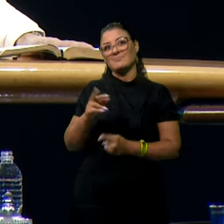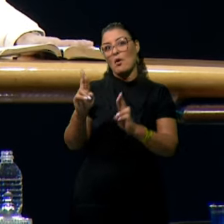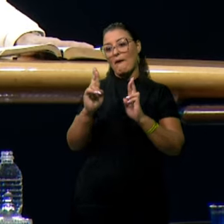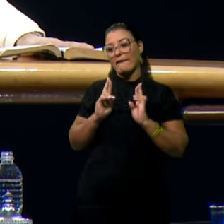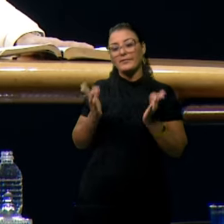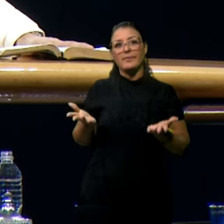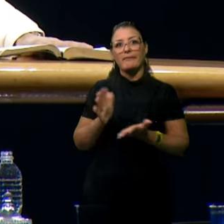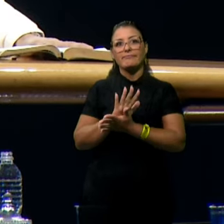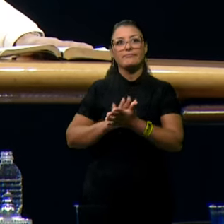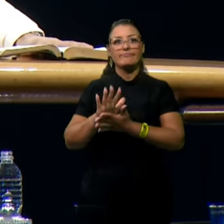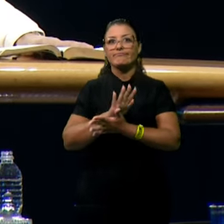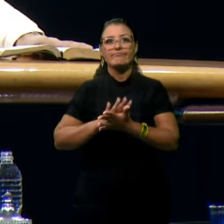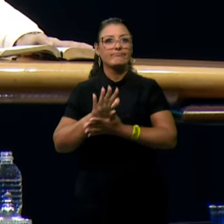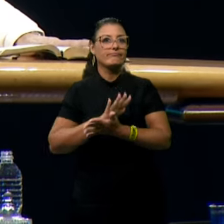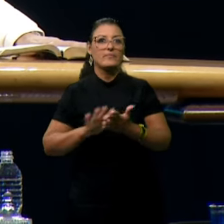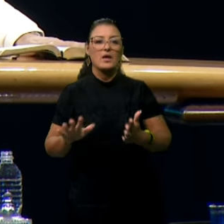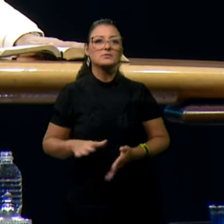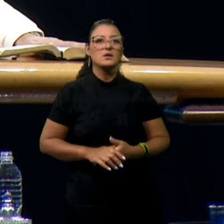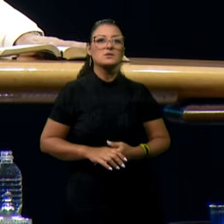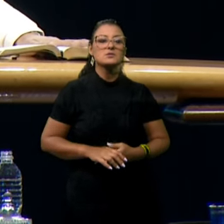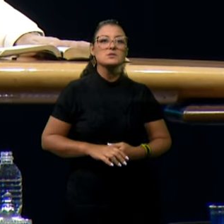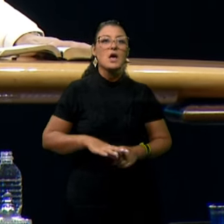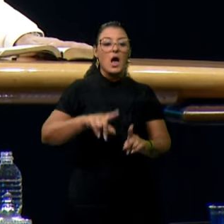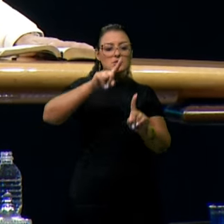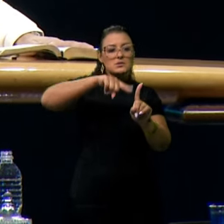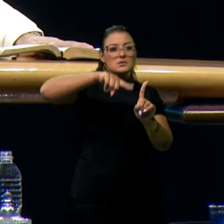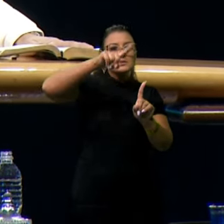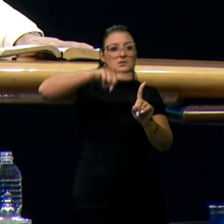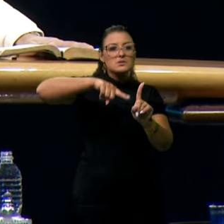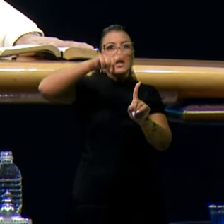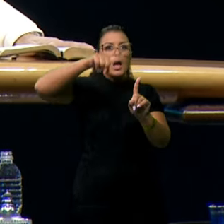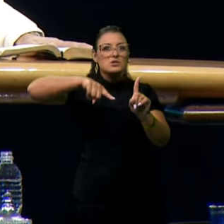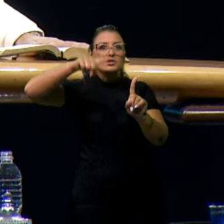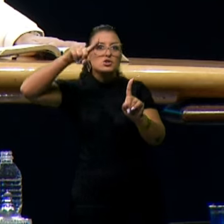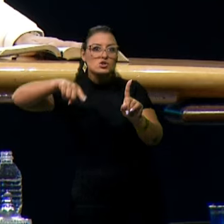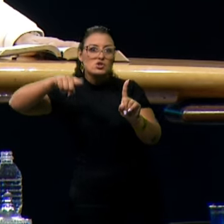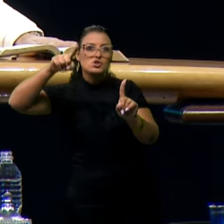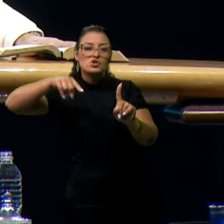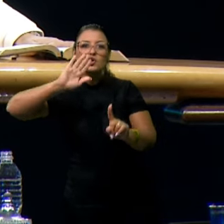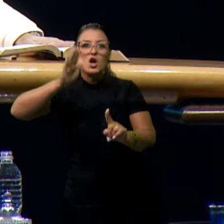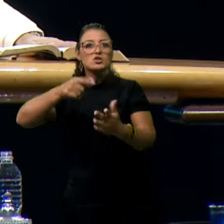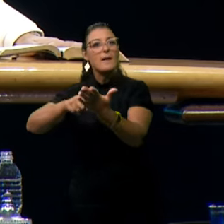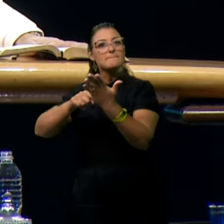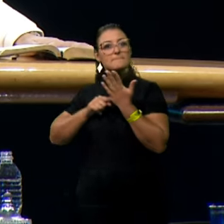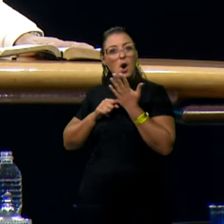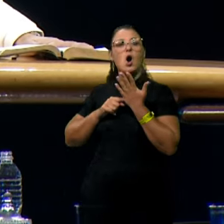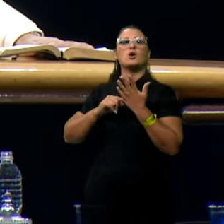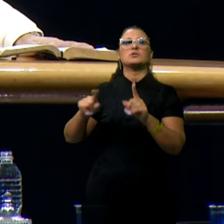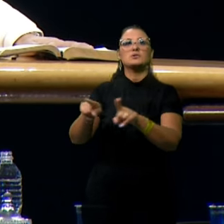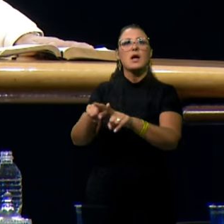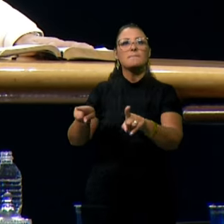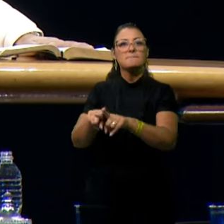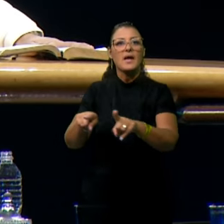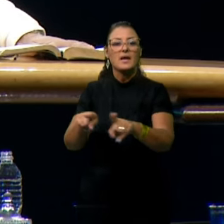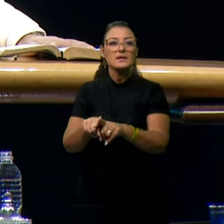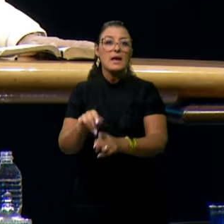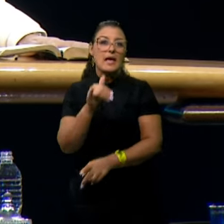as próprias estadística dos organizações já nos falam disso eu posso falar de países na América onde é uma